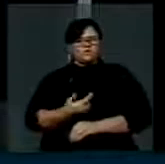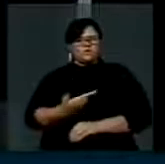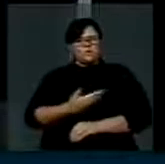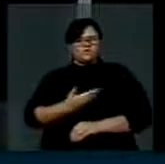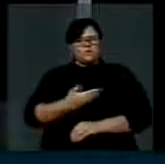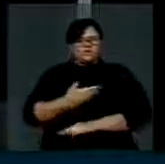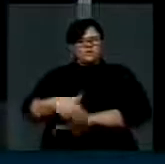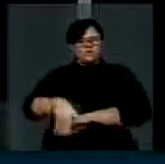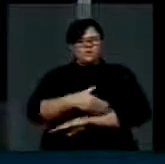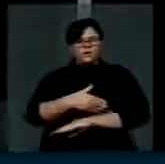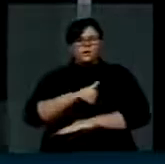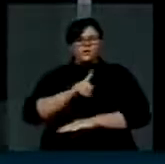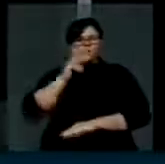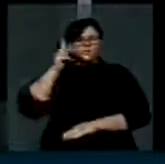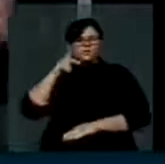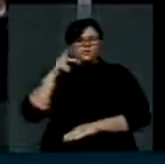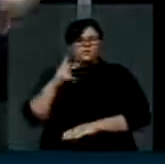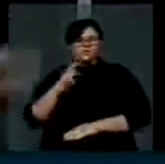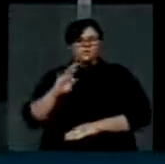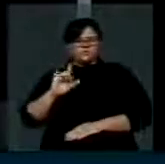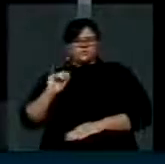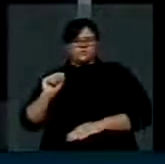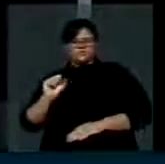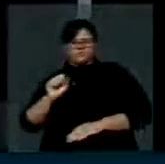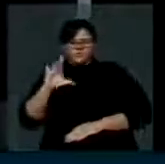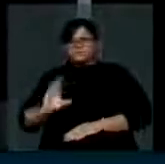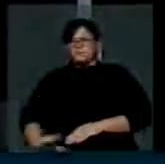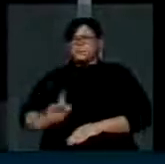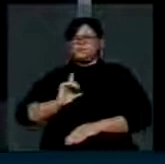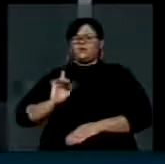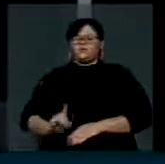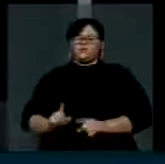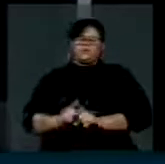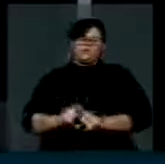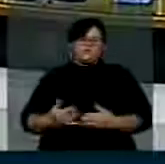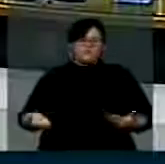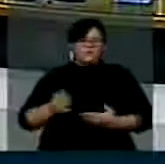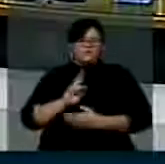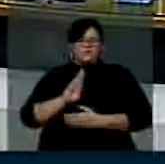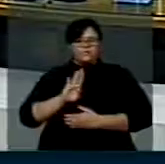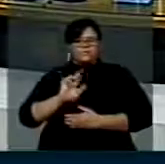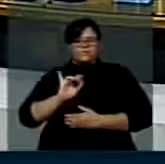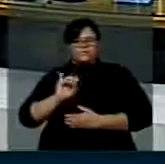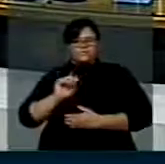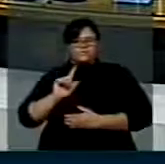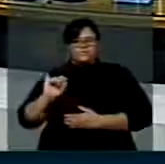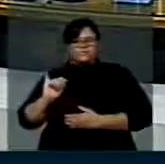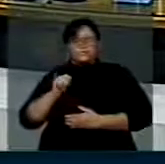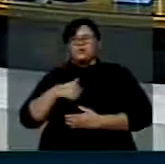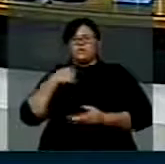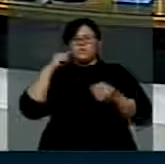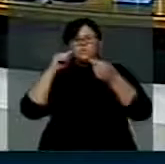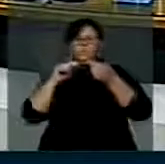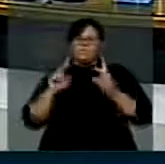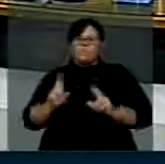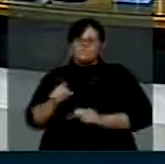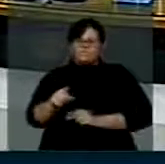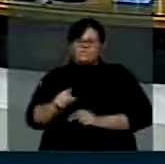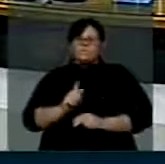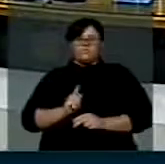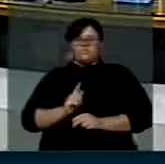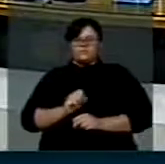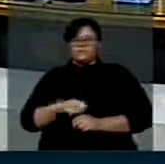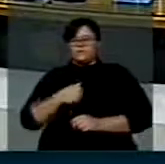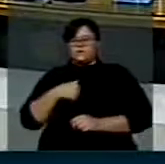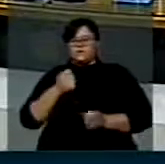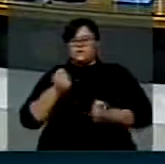políticas públicas, porque eles são cidadãos e têm direito. Muito obrigado, senhor. Doutor Obiali, além de concordar com Vossa Excelência, se Vossa Excelência